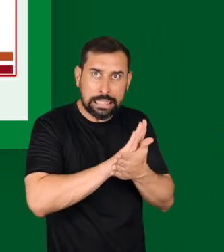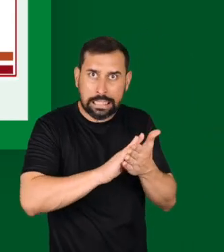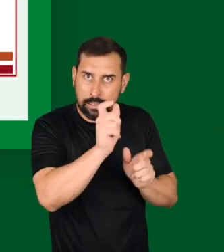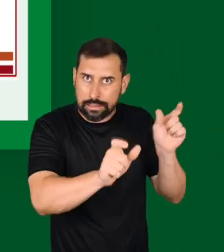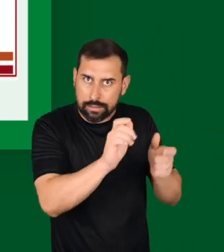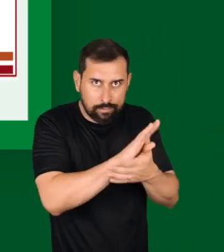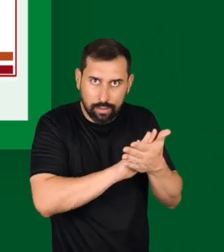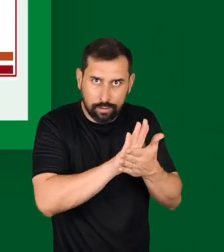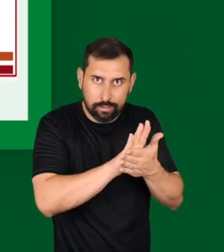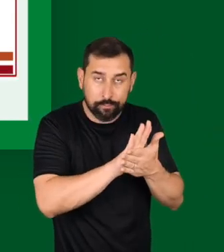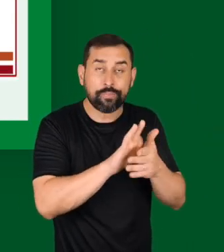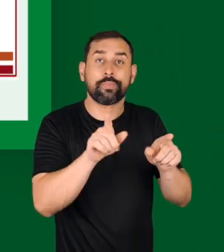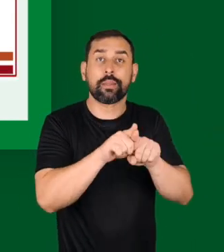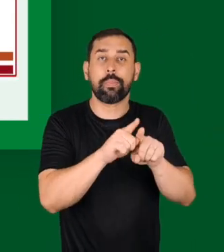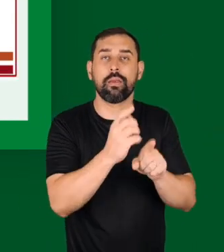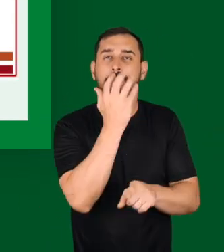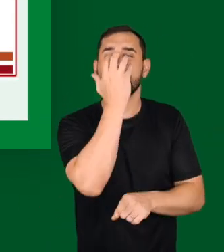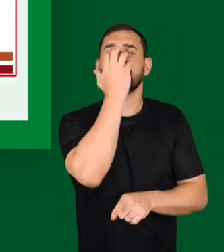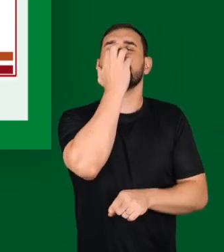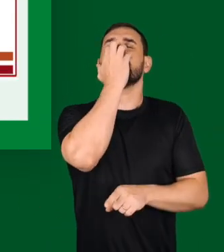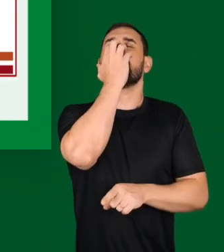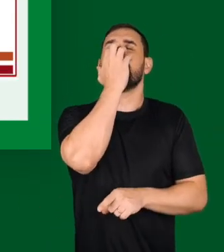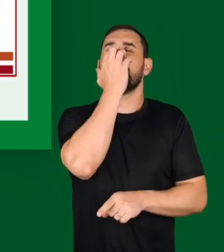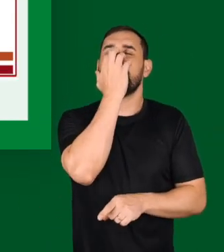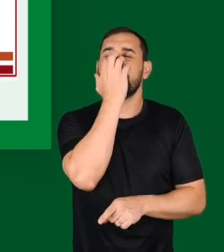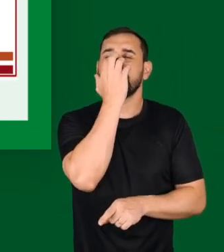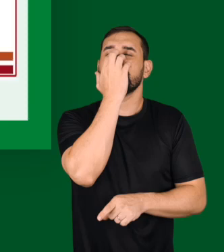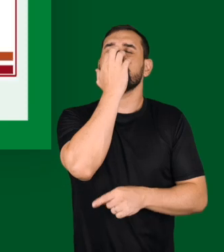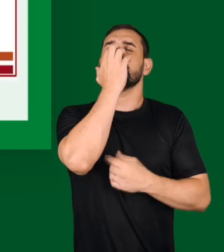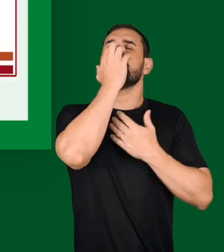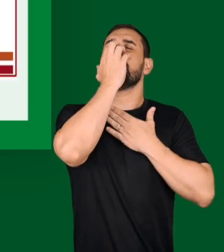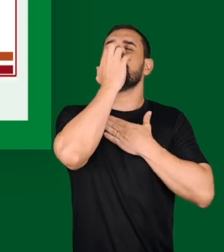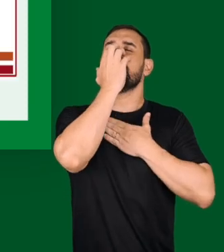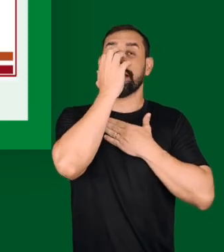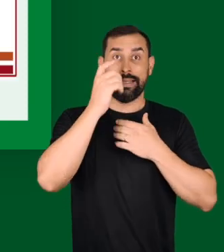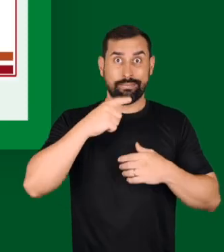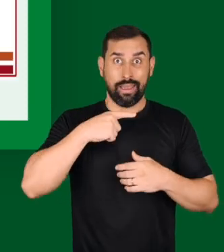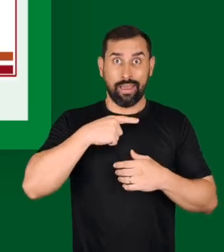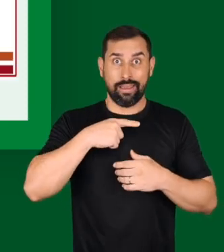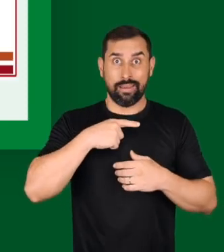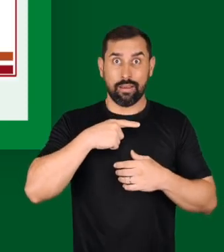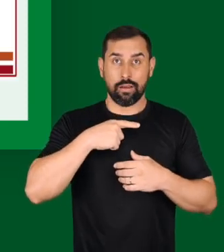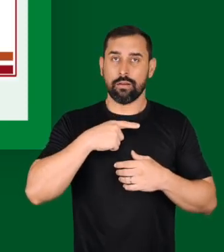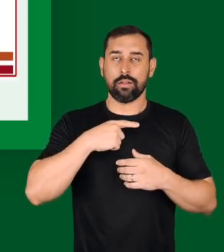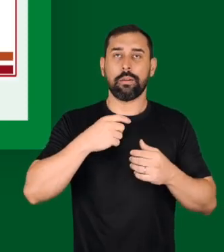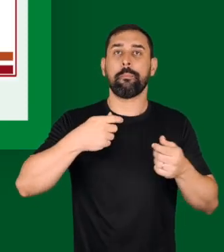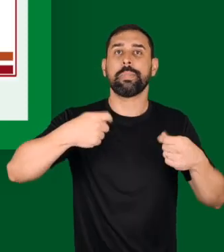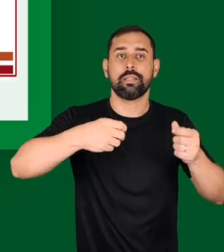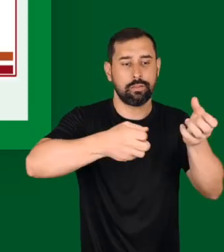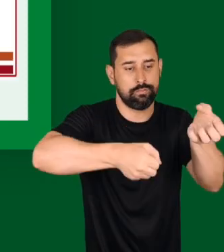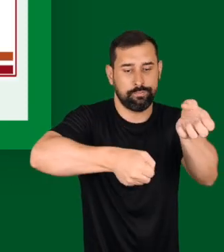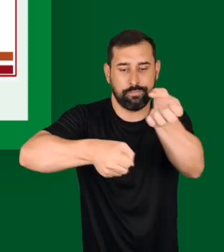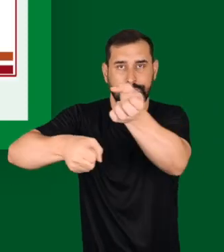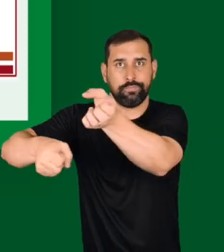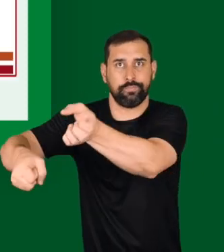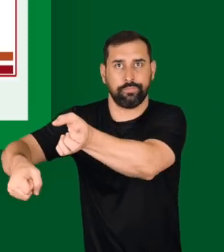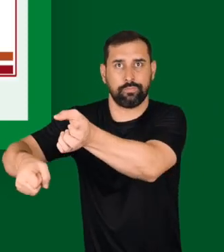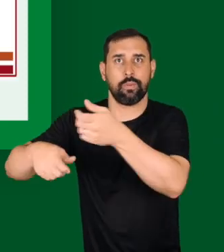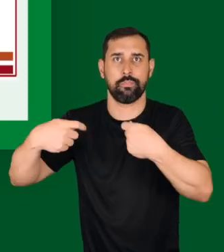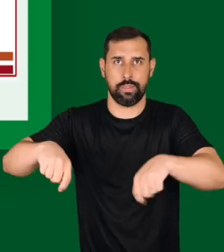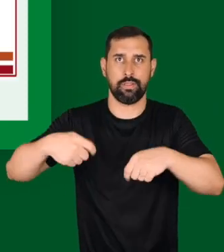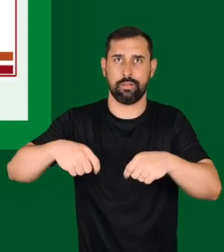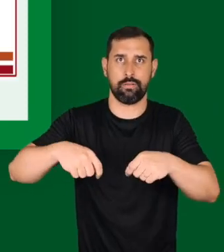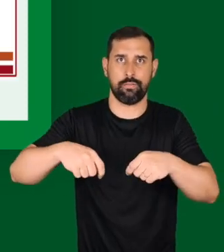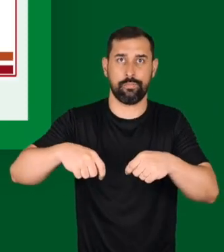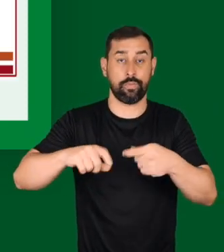choque. Outra coisa importante é que o oxigênio ele não pode estar incidindo no tórax do paciente. Então, se você está ventilando o